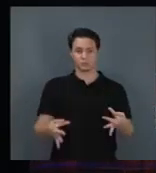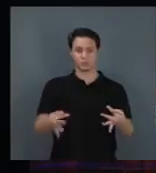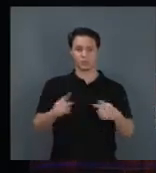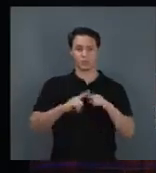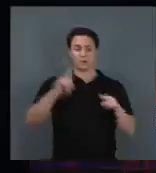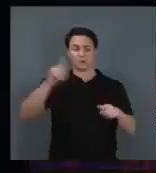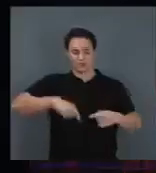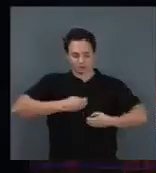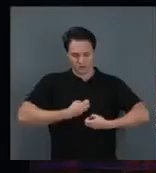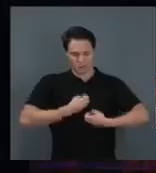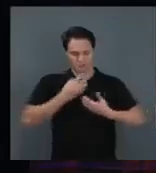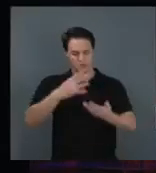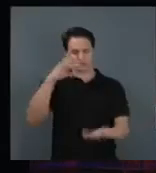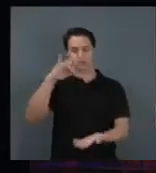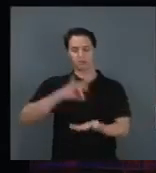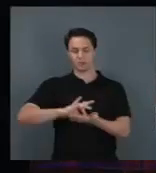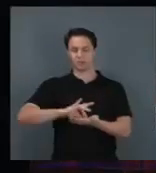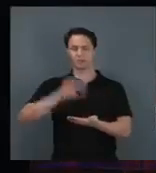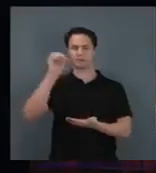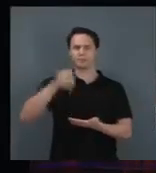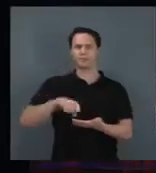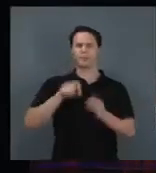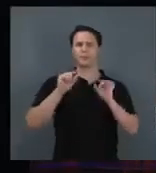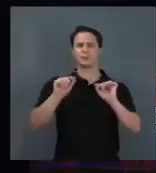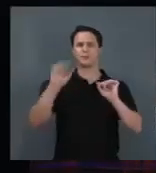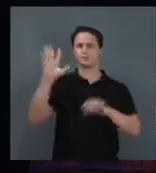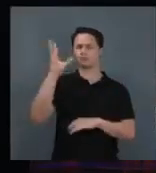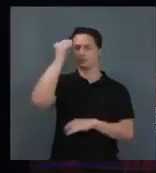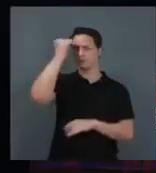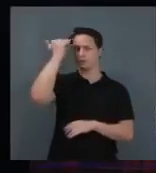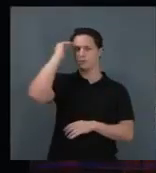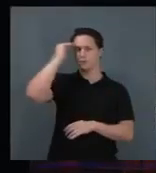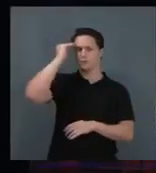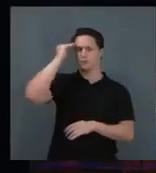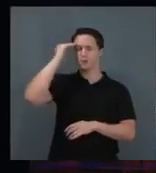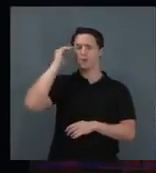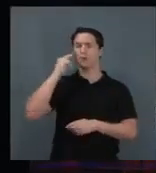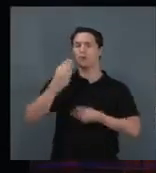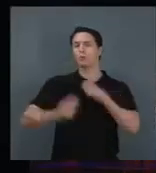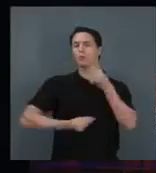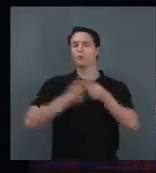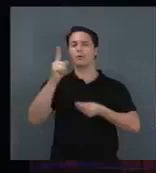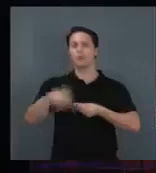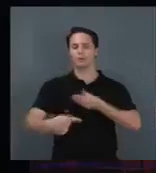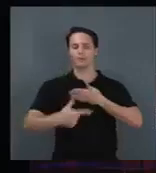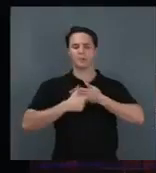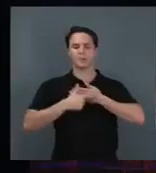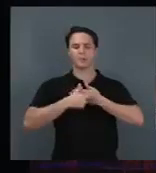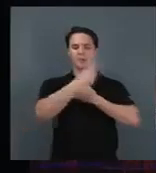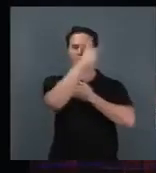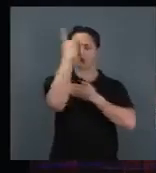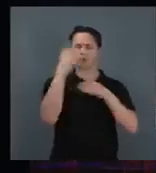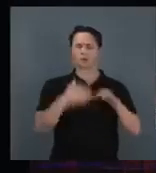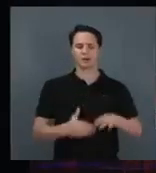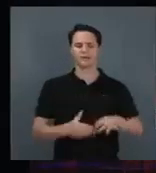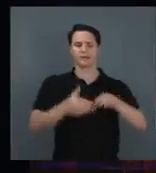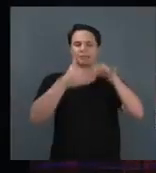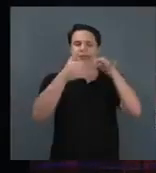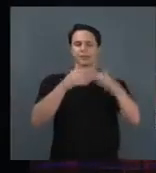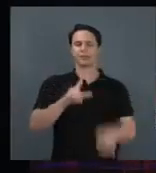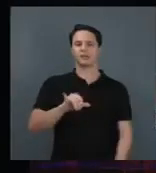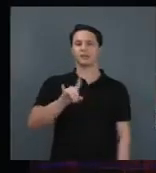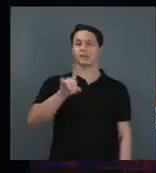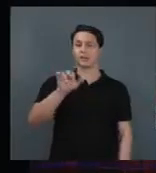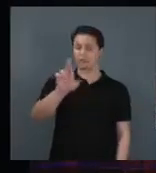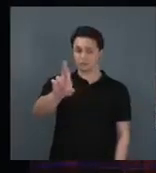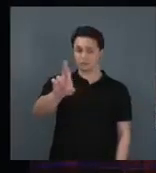expressões genuínas de sua compreensão sobre o papel do líder, do grande